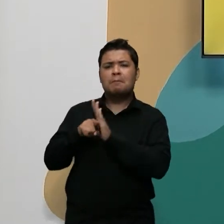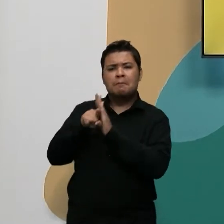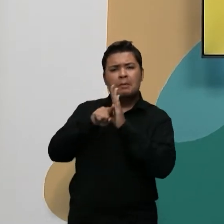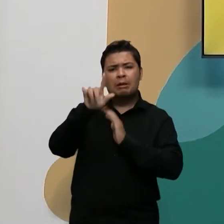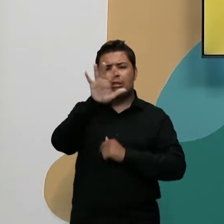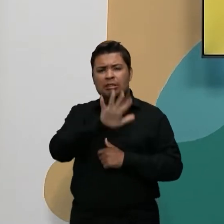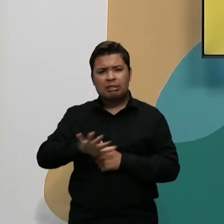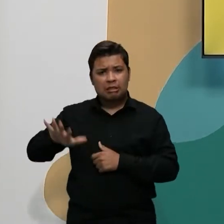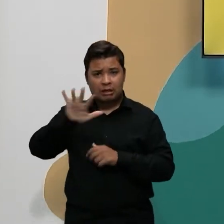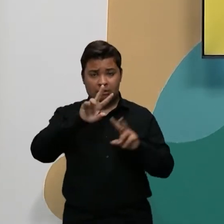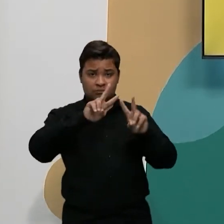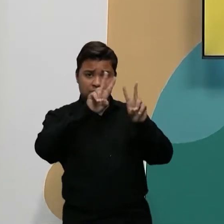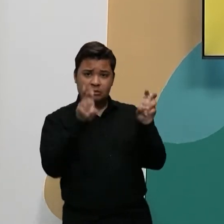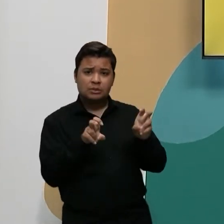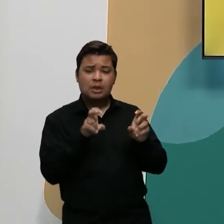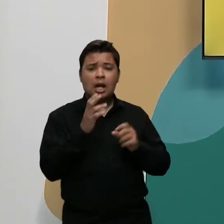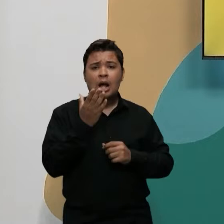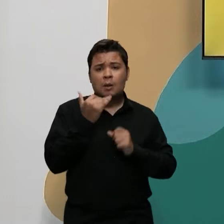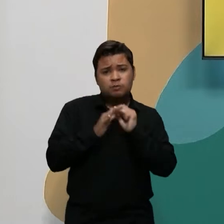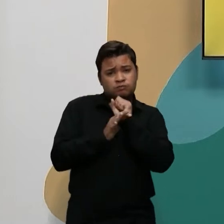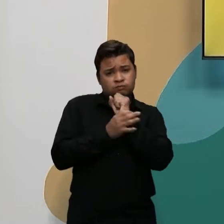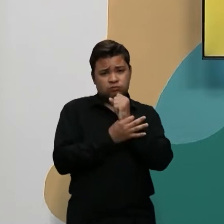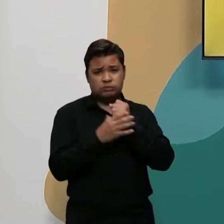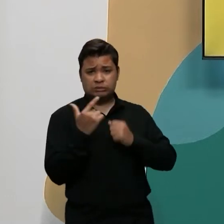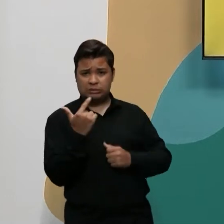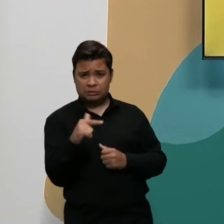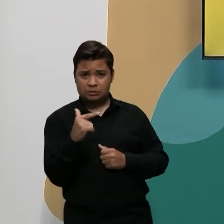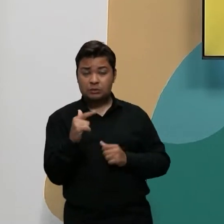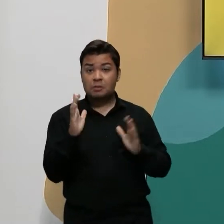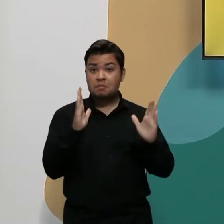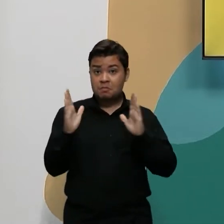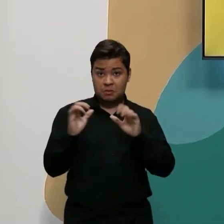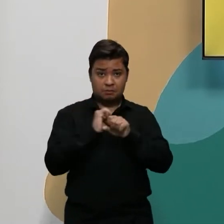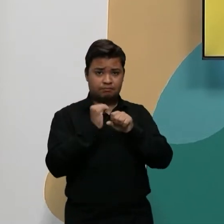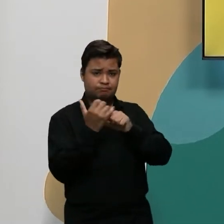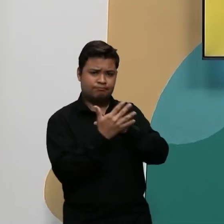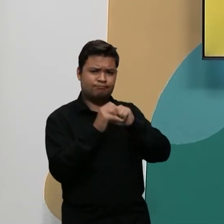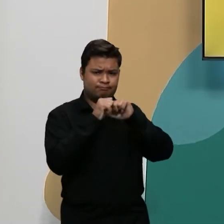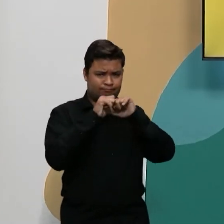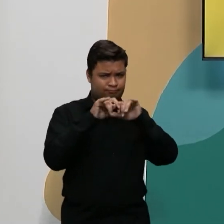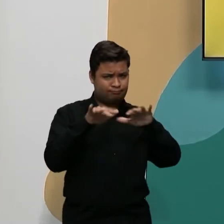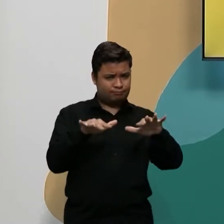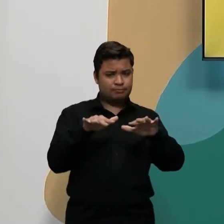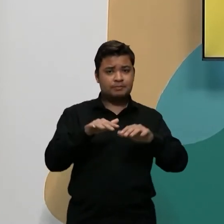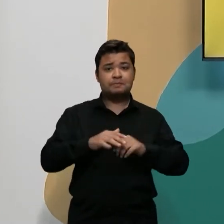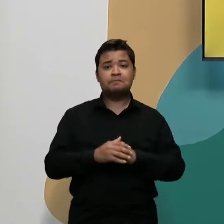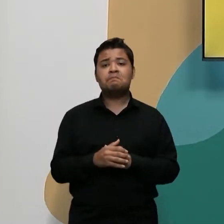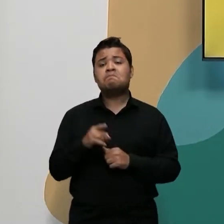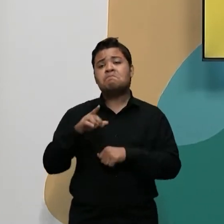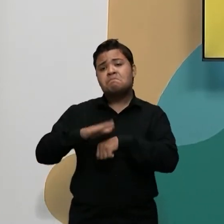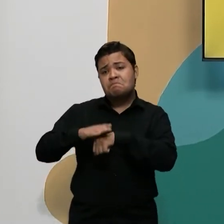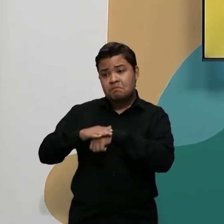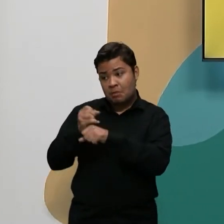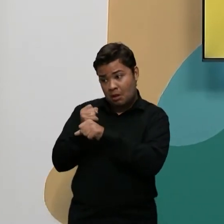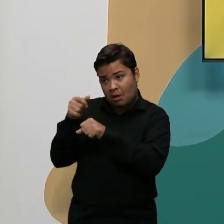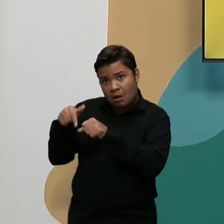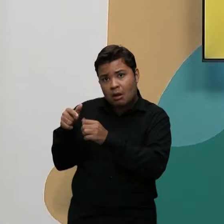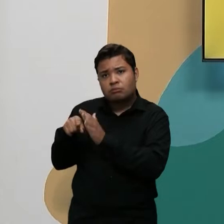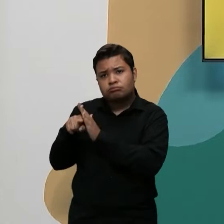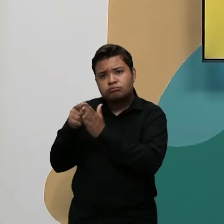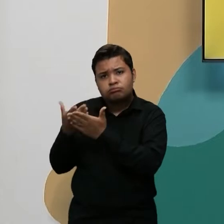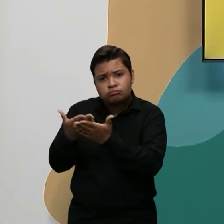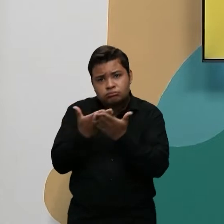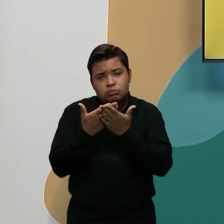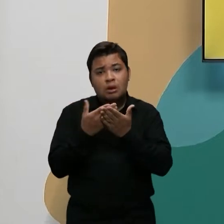sobre Insegurança Alimentar no contexto da pandemia da Covid-19, feito este ano, em